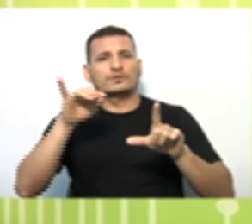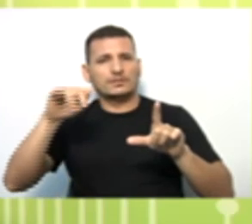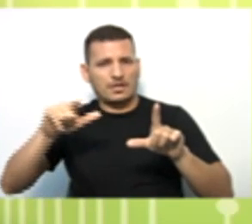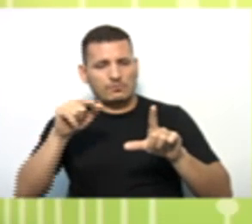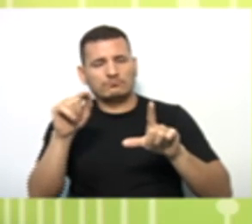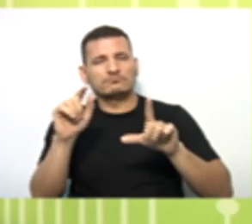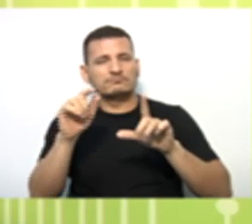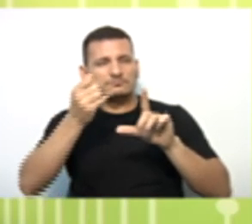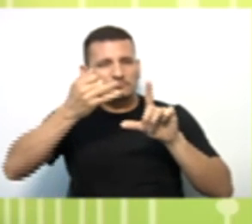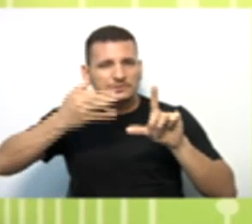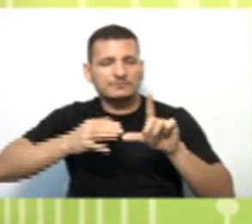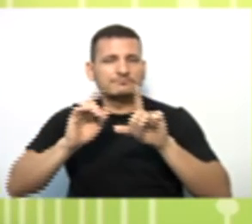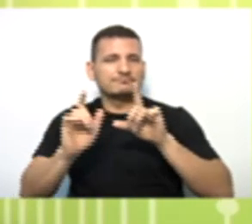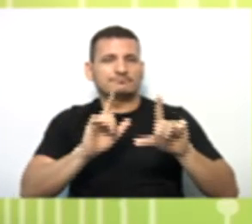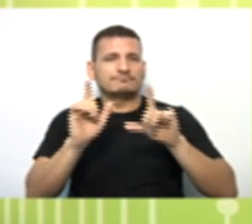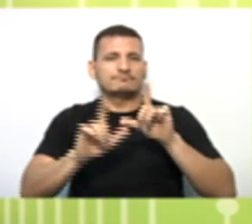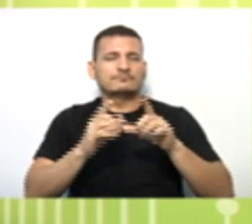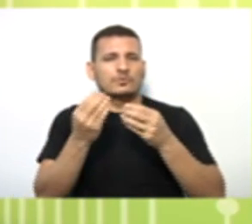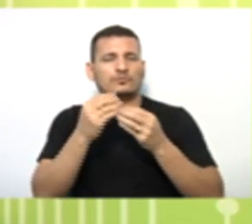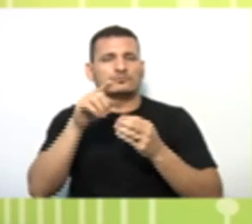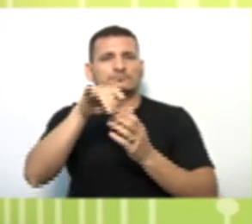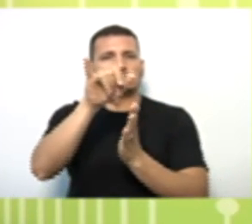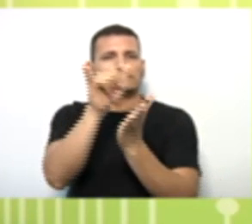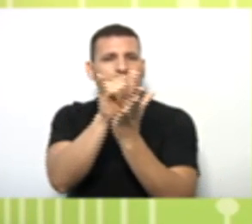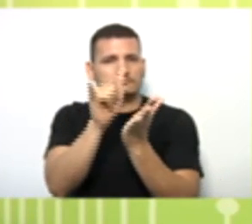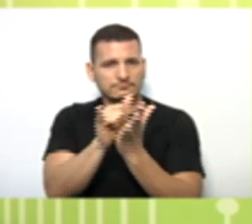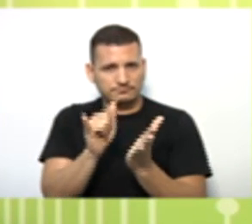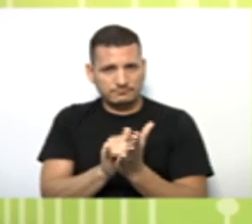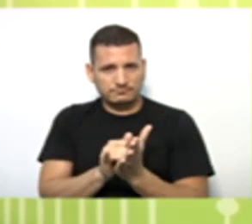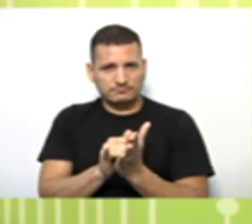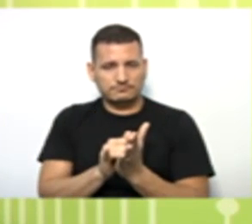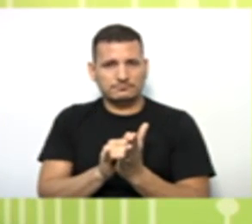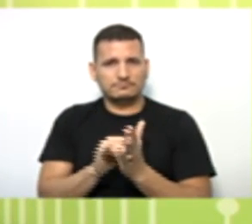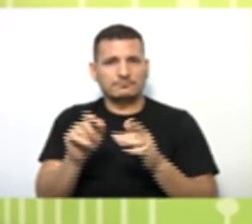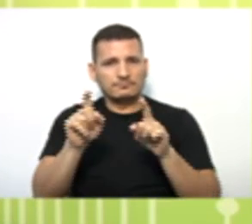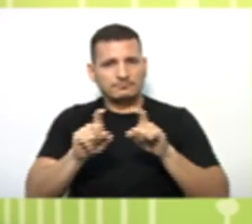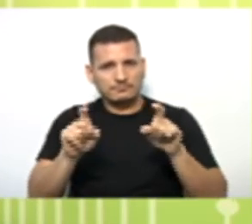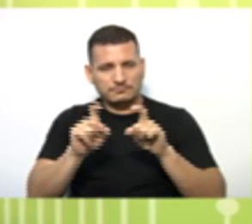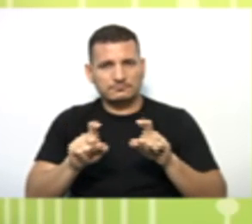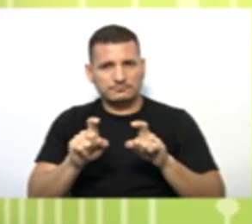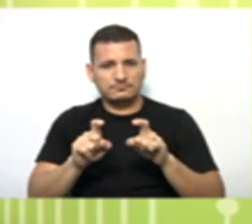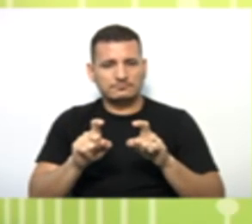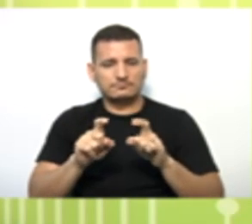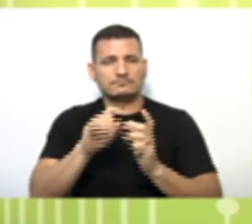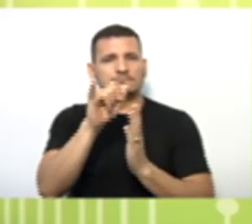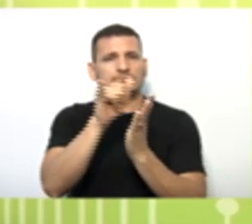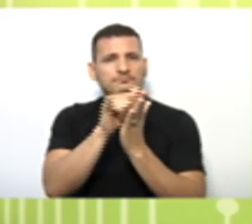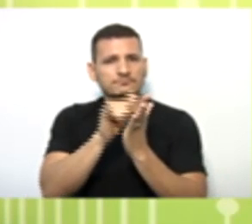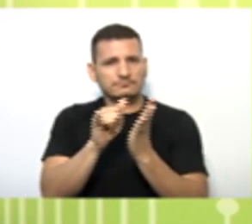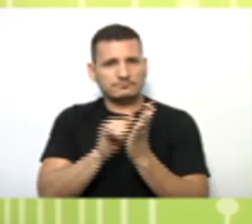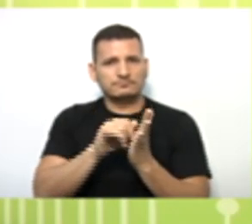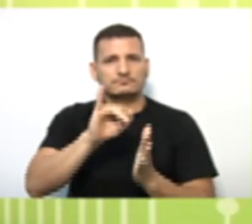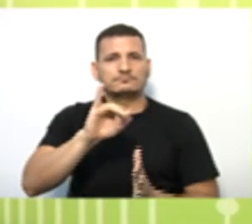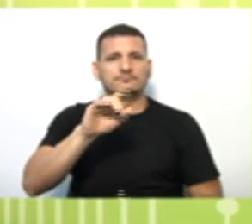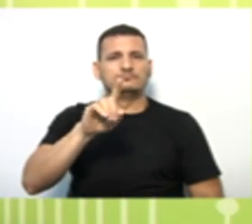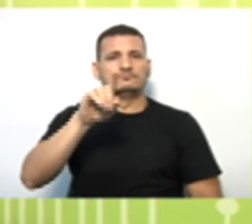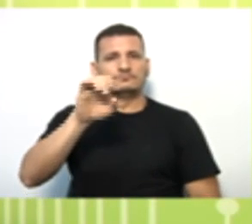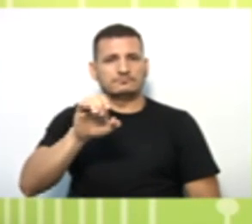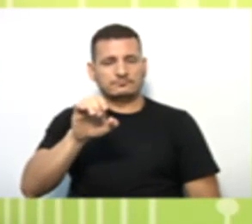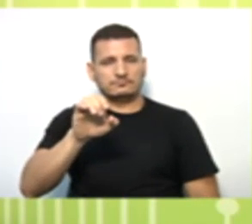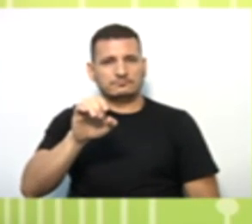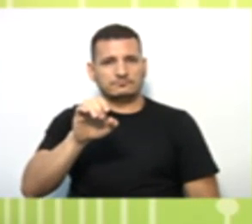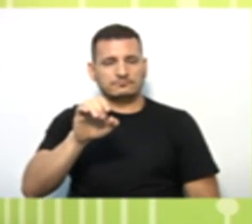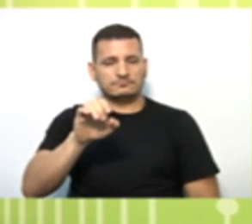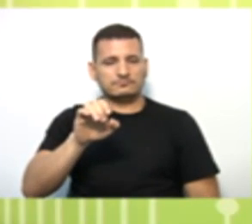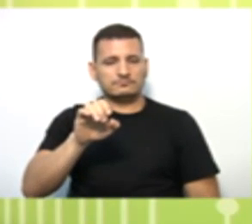mesmo, ensinando a vocês a instalar isso no computador, tá? E instalar também a nossa IDE, que é o Atom que a gente vai